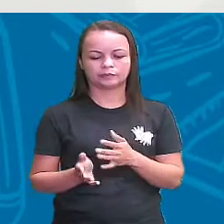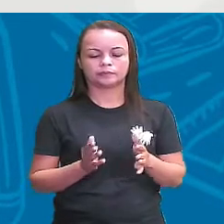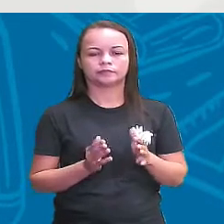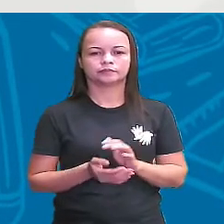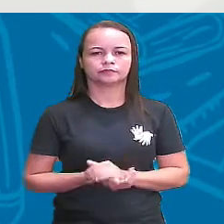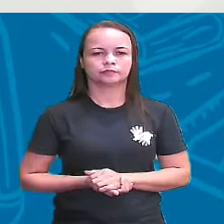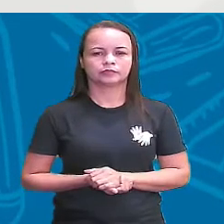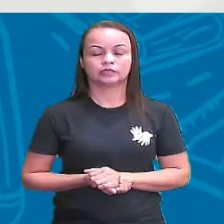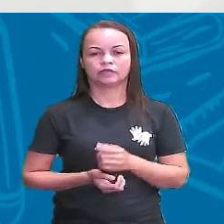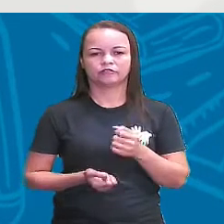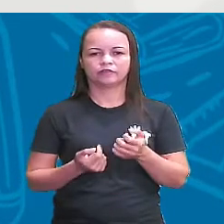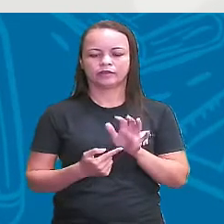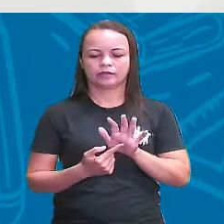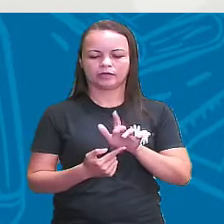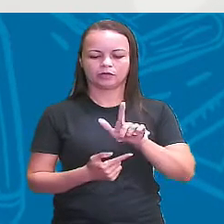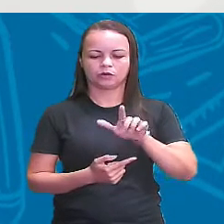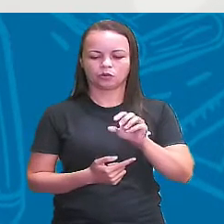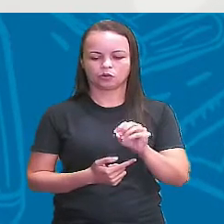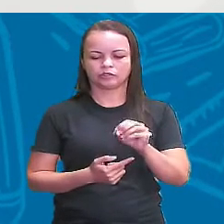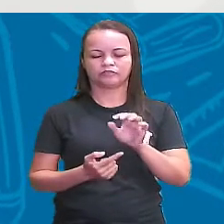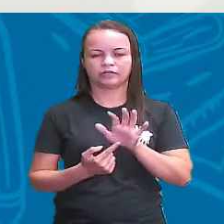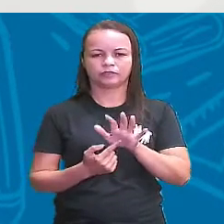a carros, tá bom?